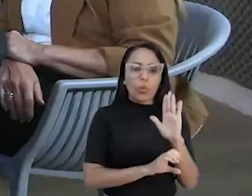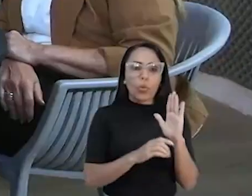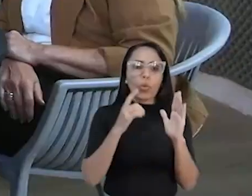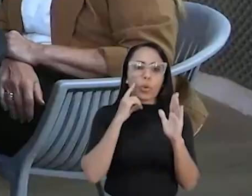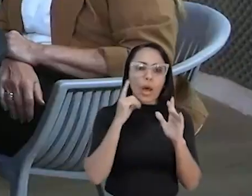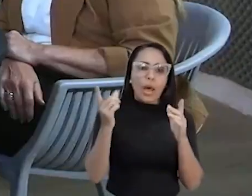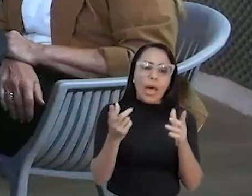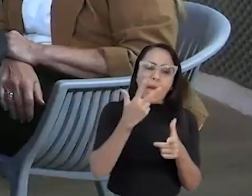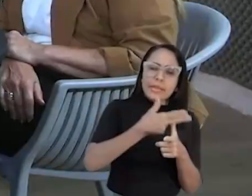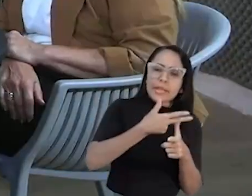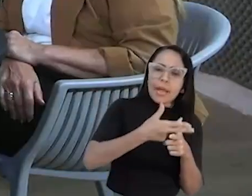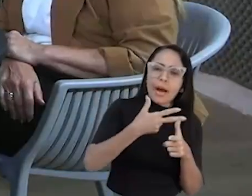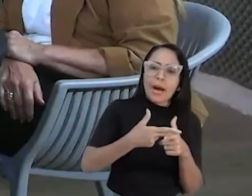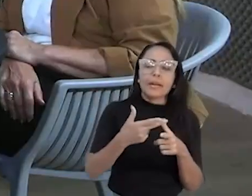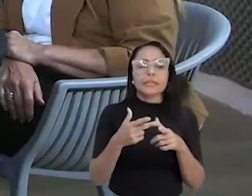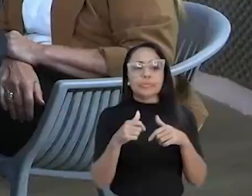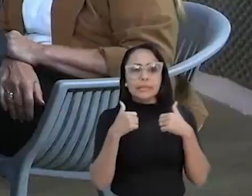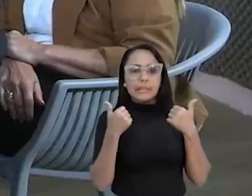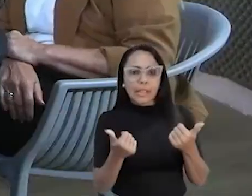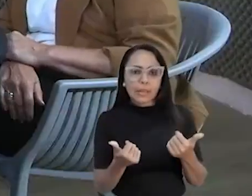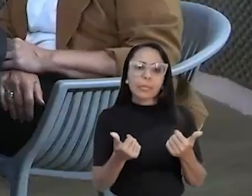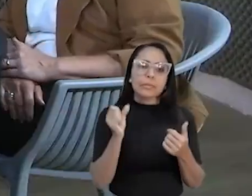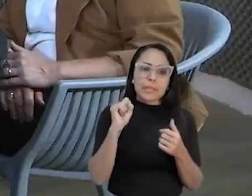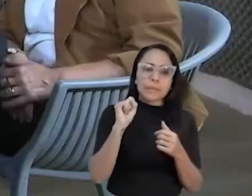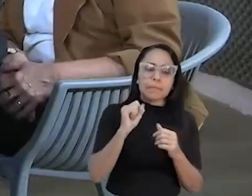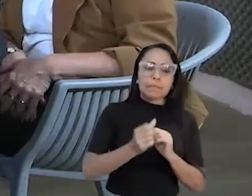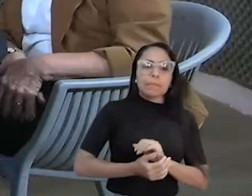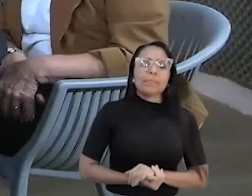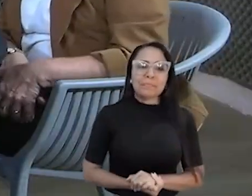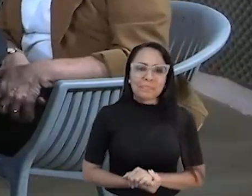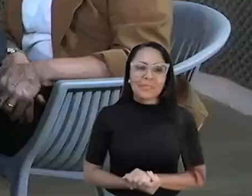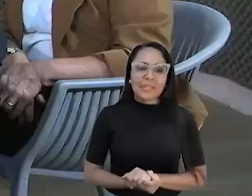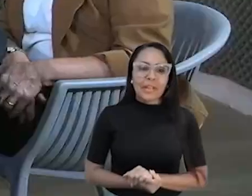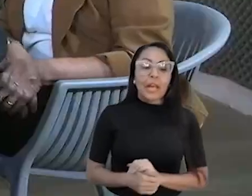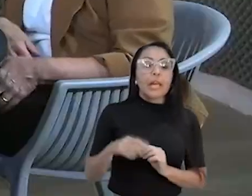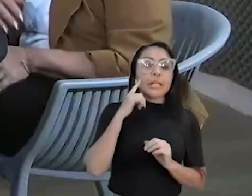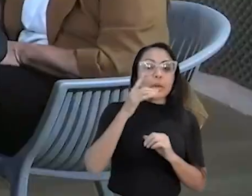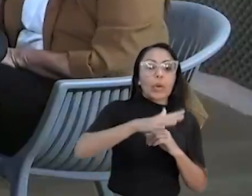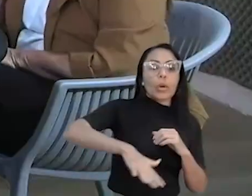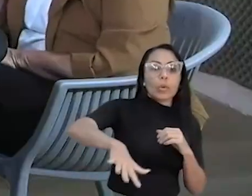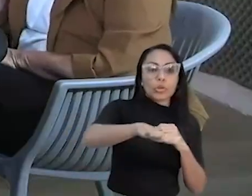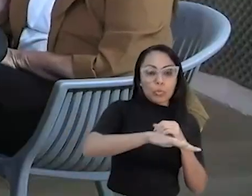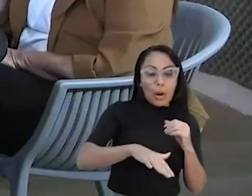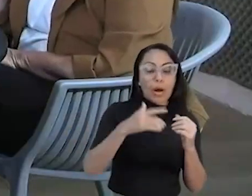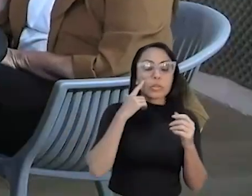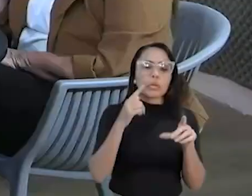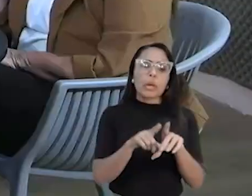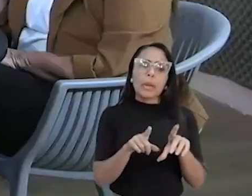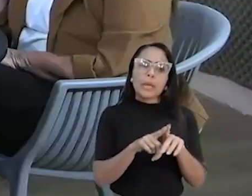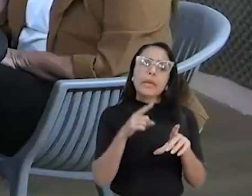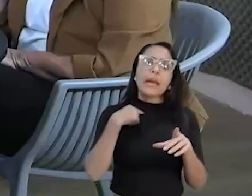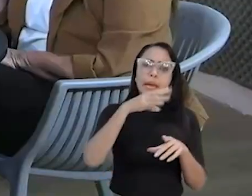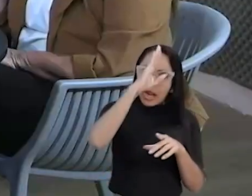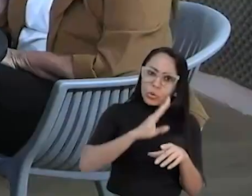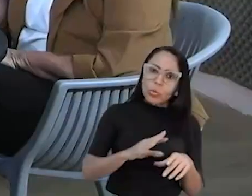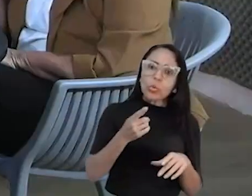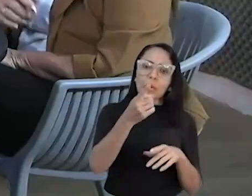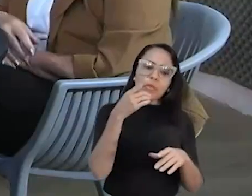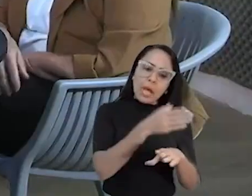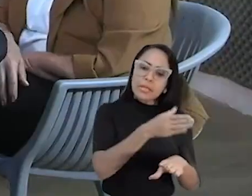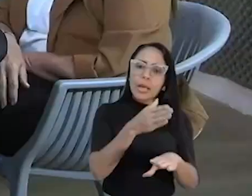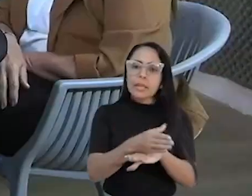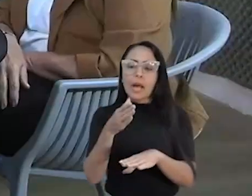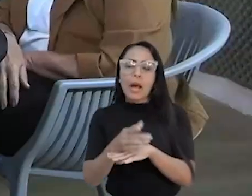tá... Que inclusive é da editora CEP, né? Que é Verdade. Então, é o espaço da editora CEP, gente. E é gratuito para você acessar